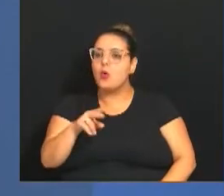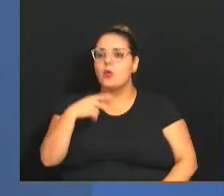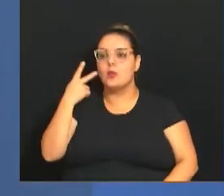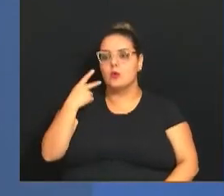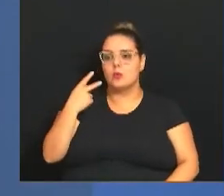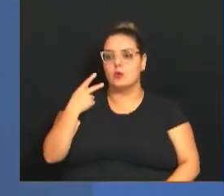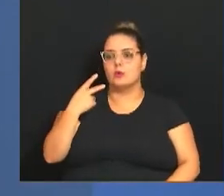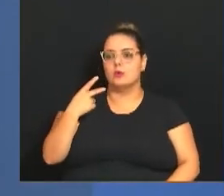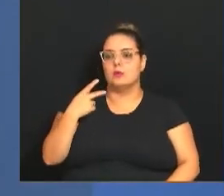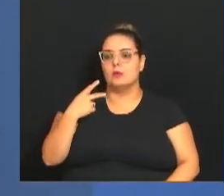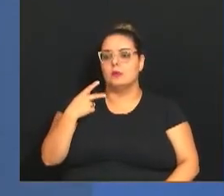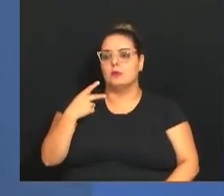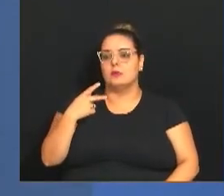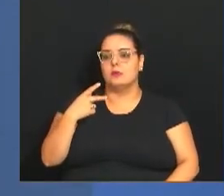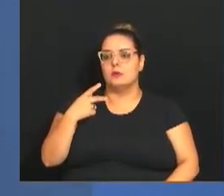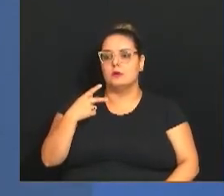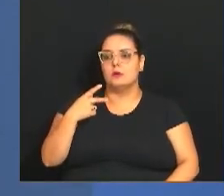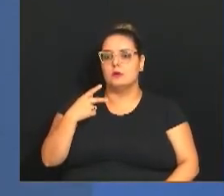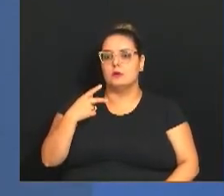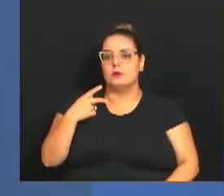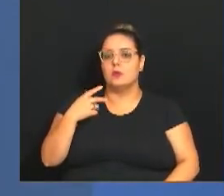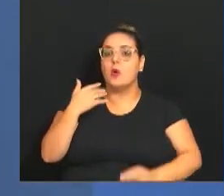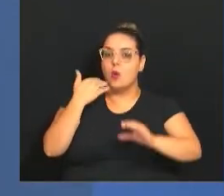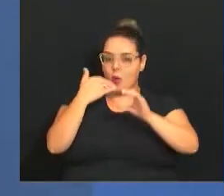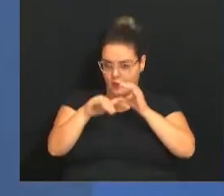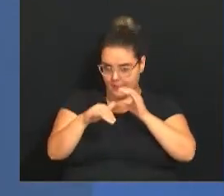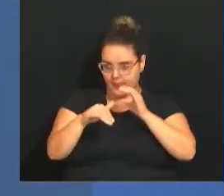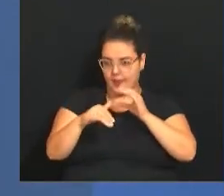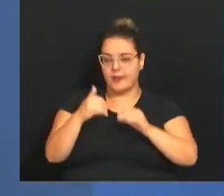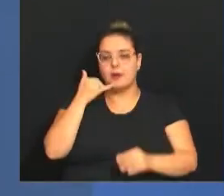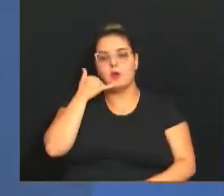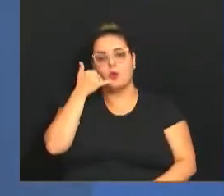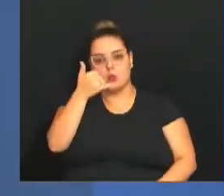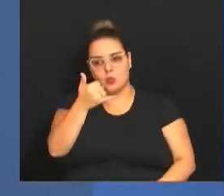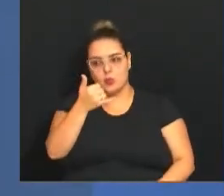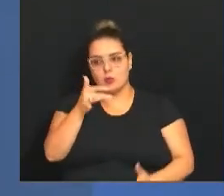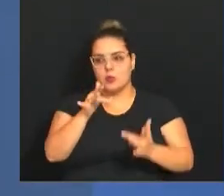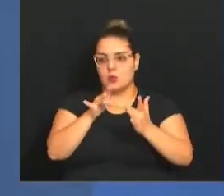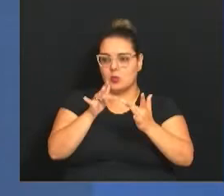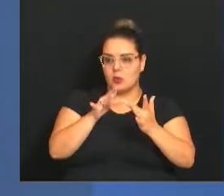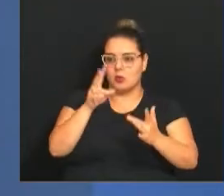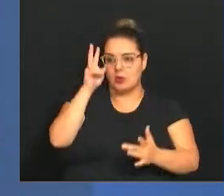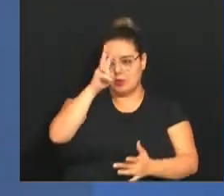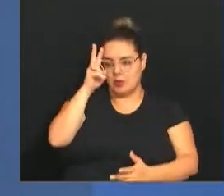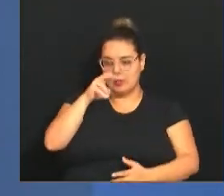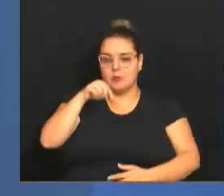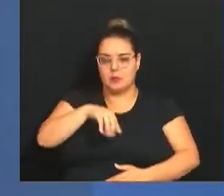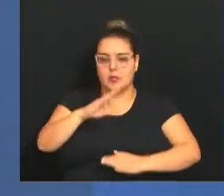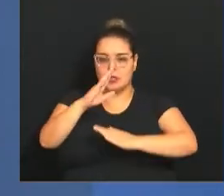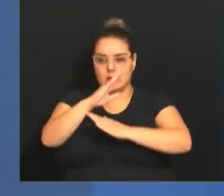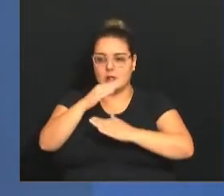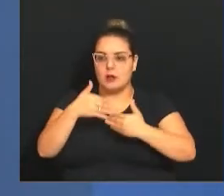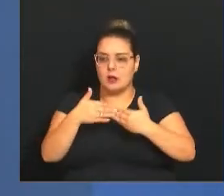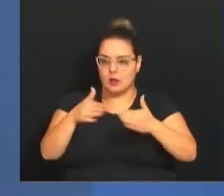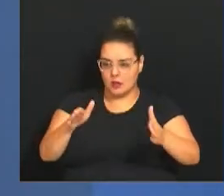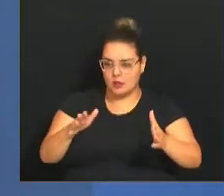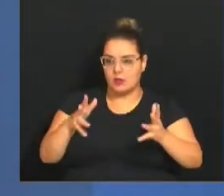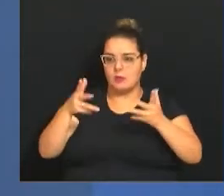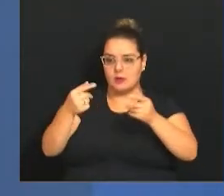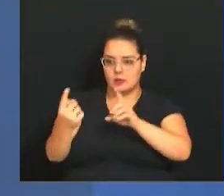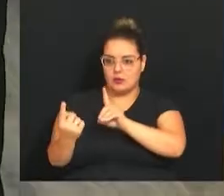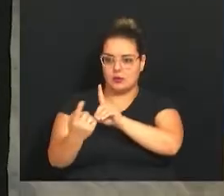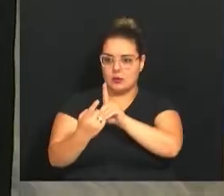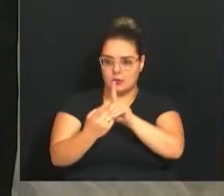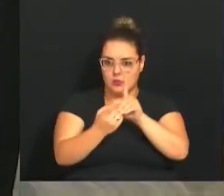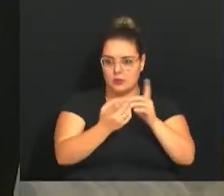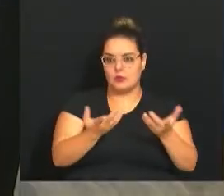endereço do e-mail da vereadora, o telefone de contato. A gente lembra que a Câmara está aberta para atendimento ao público e